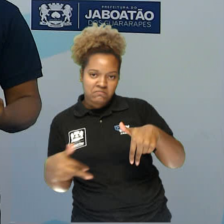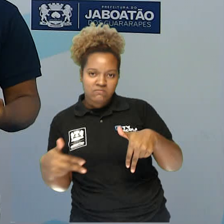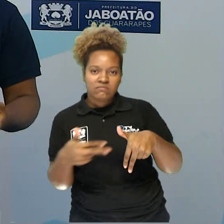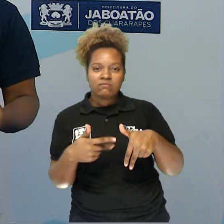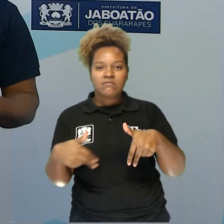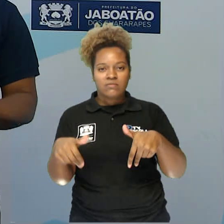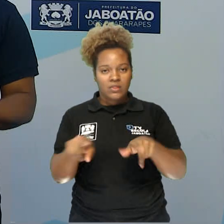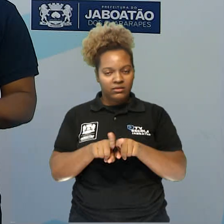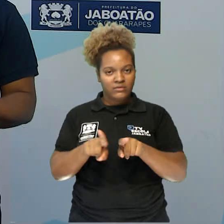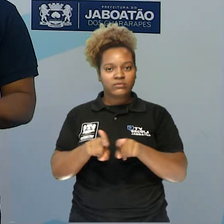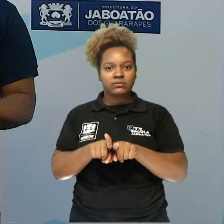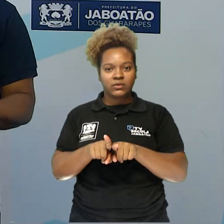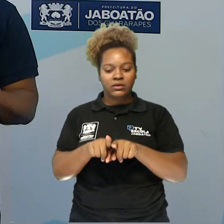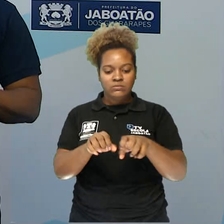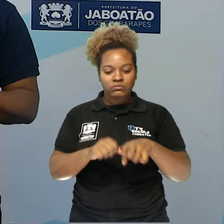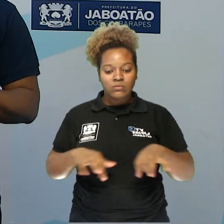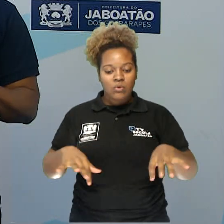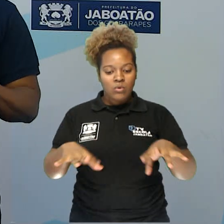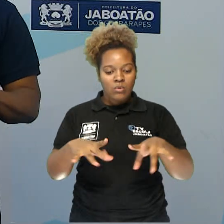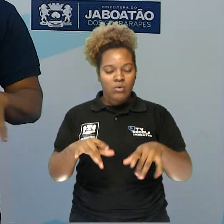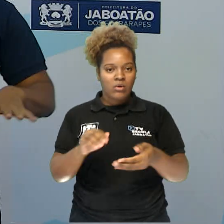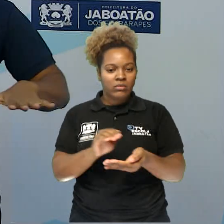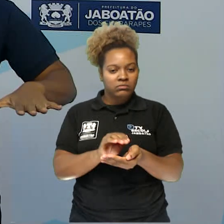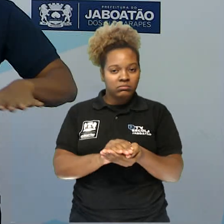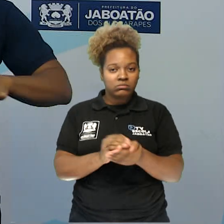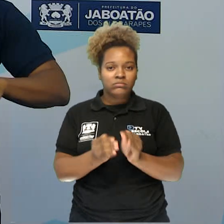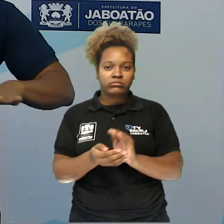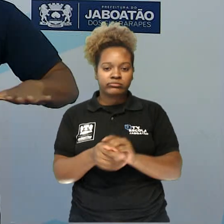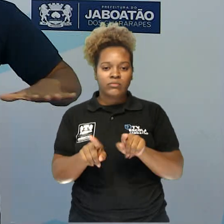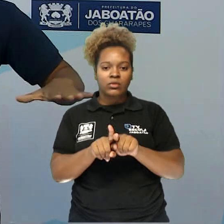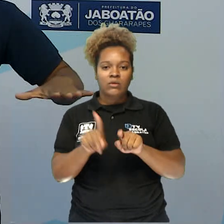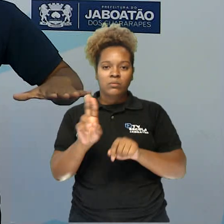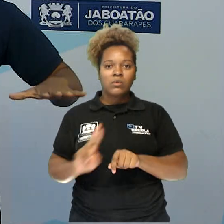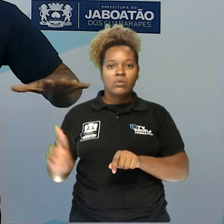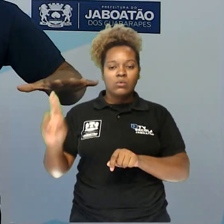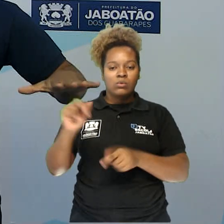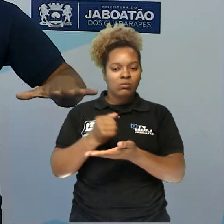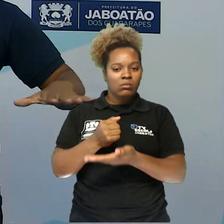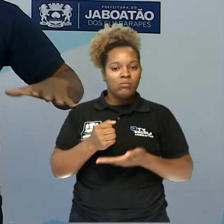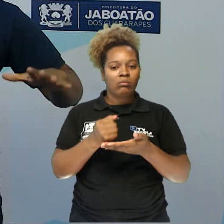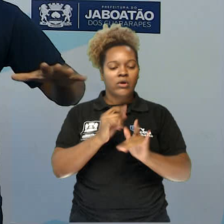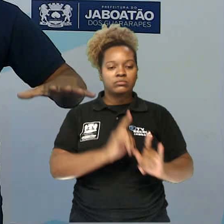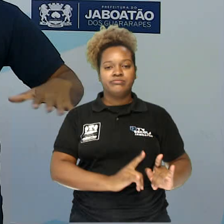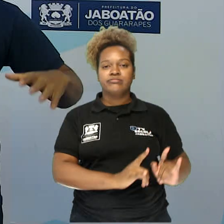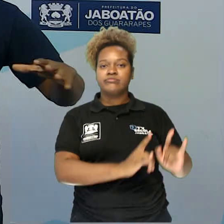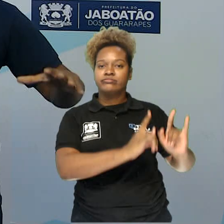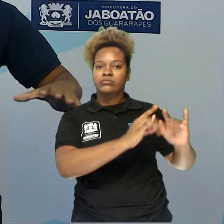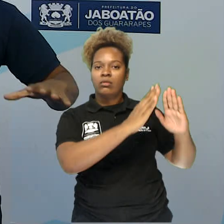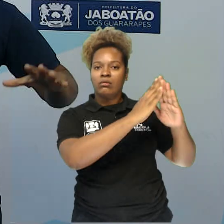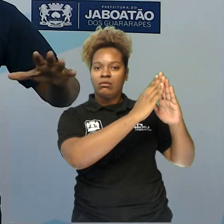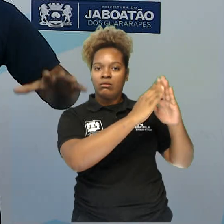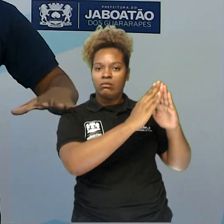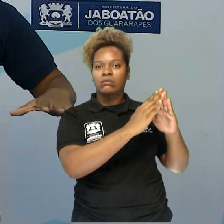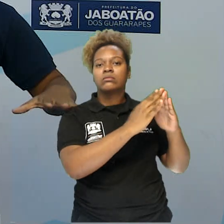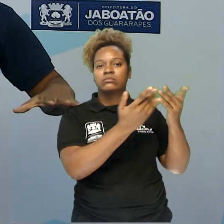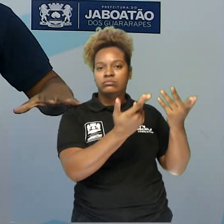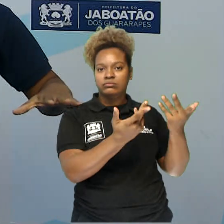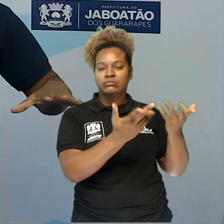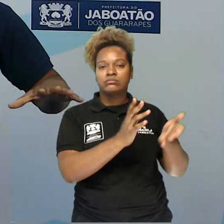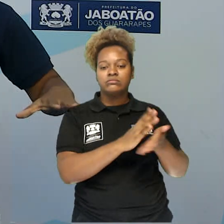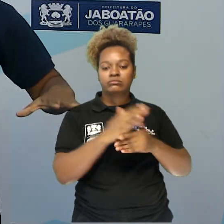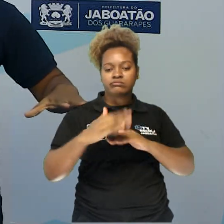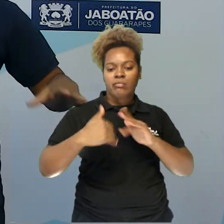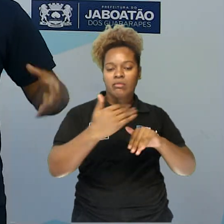ok? O solo argiloso também é usado como base para a construção de casas, prédios e assim